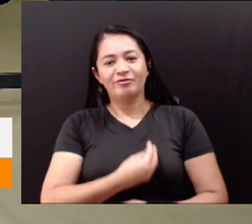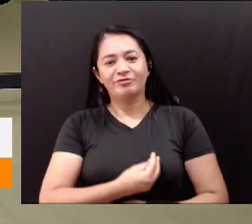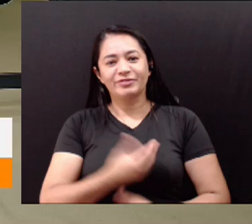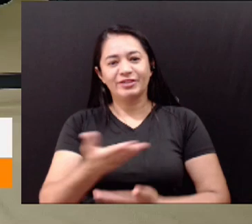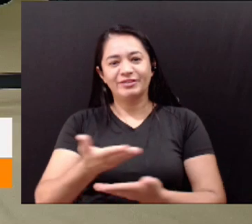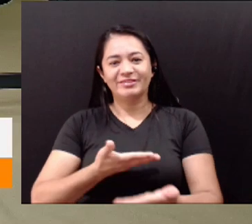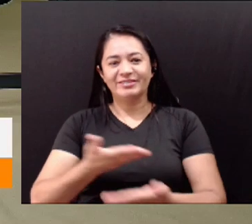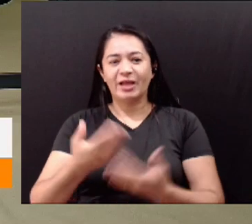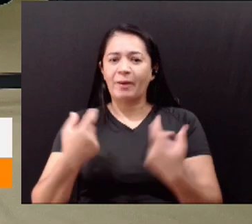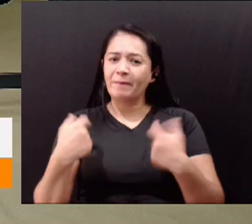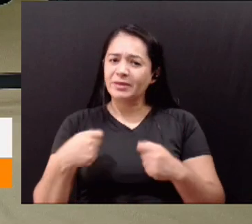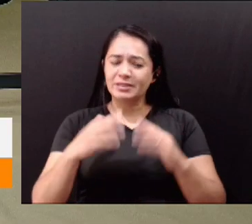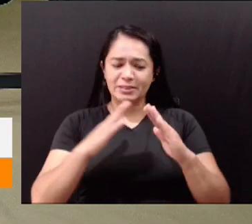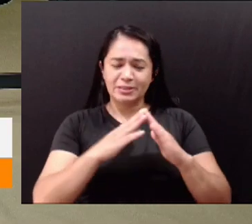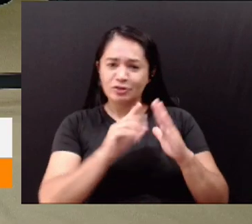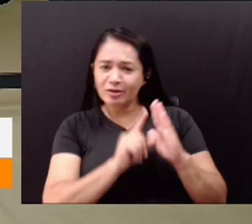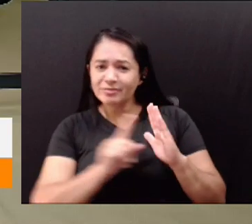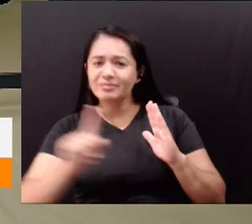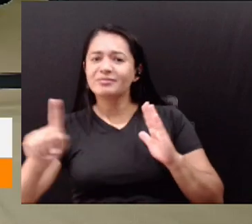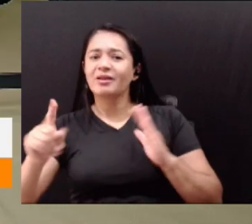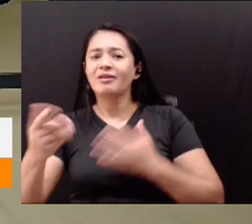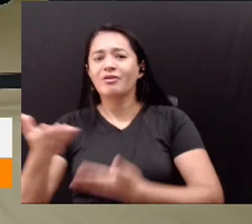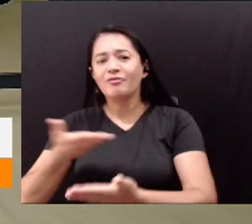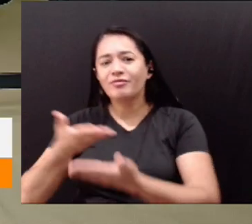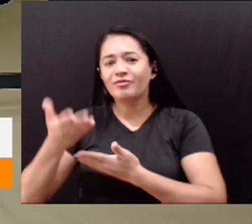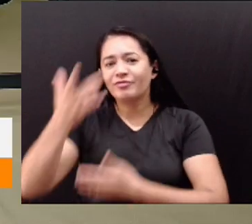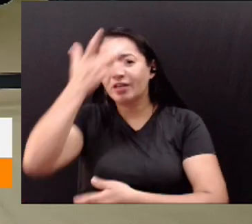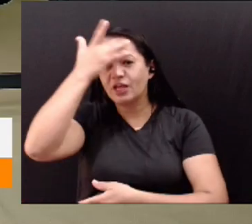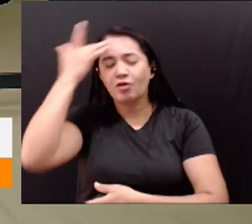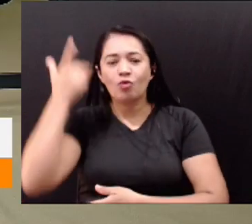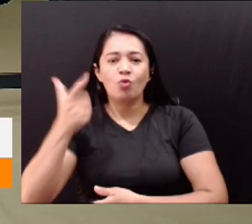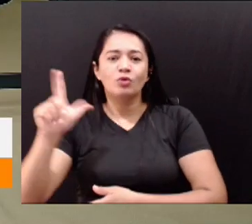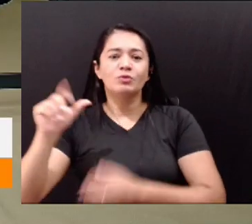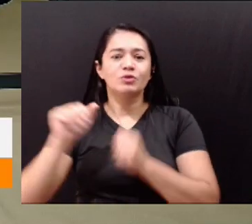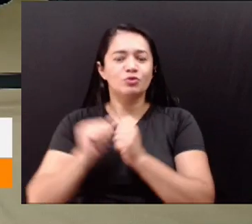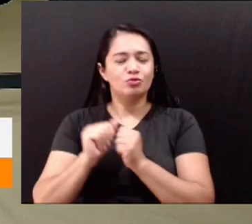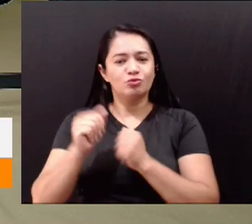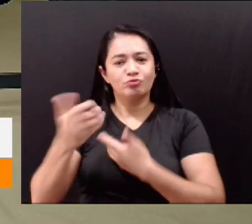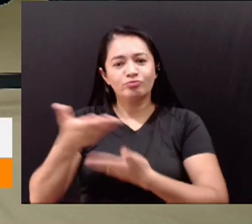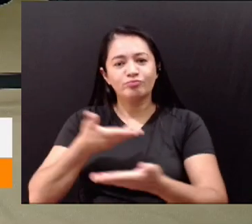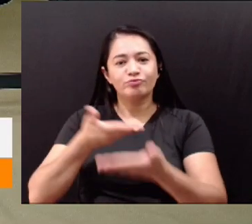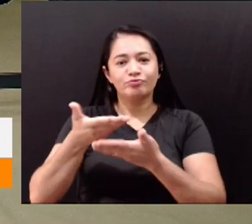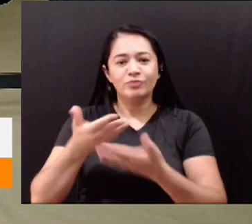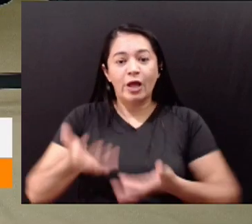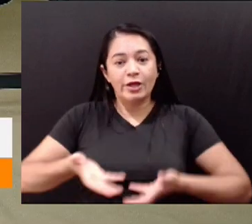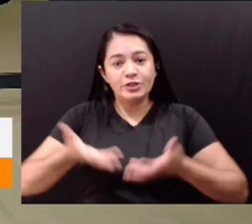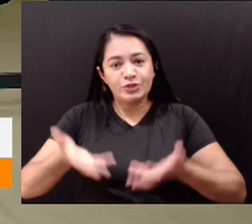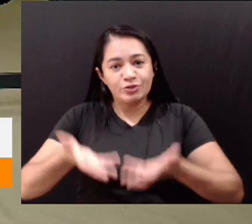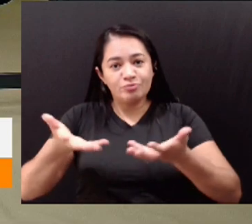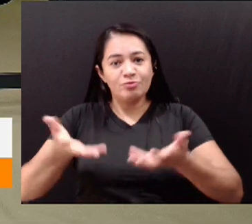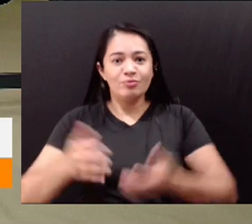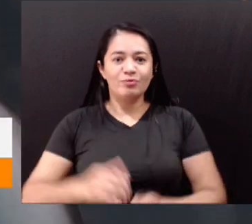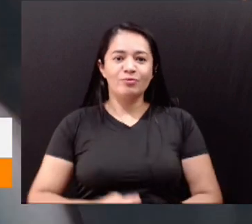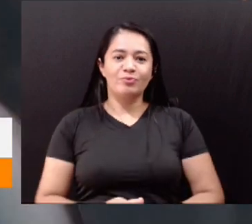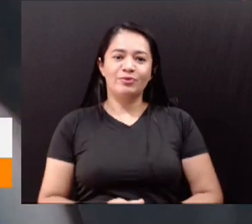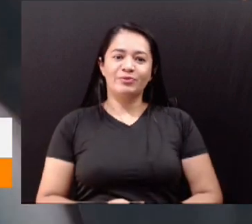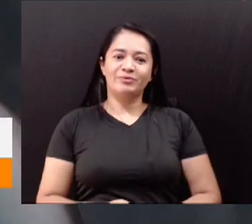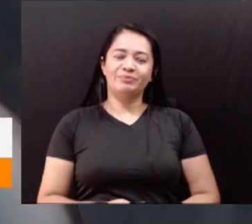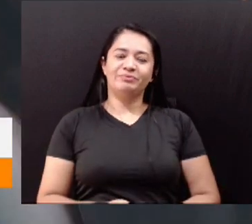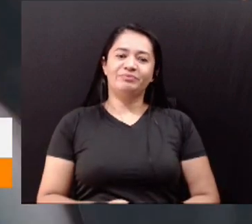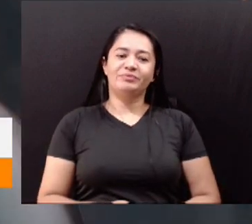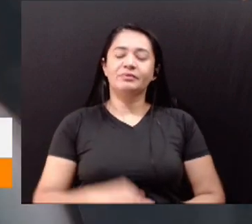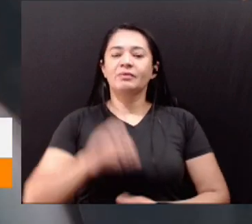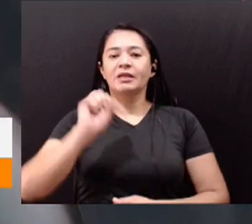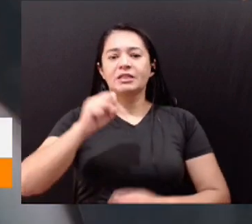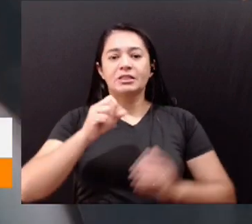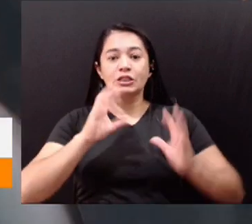tem que conviver com pessoas, e isso é saudável, então estimula, né? Em todas as fases da vida, né? Sim, Assim,